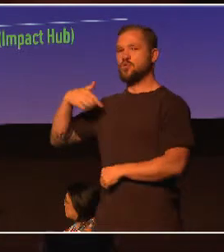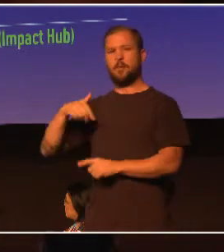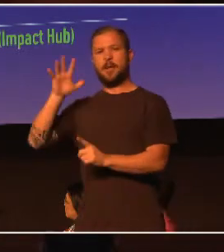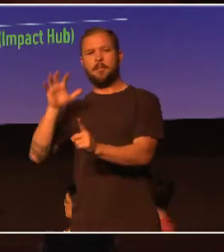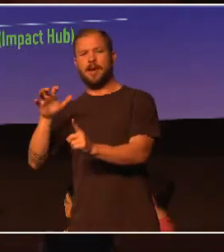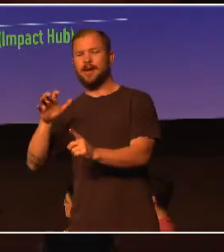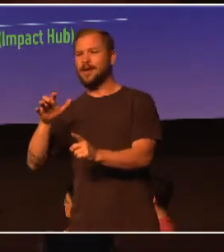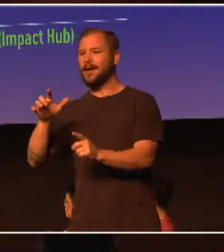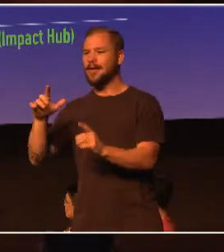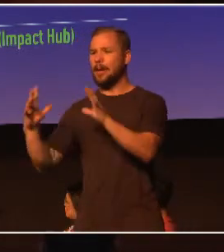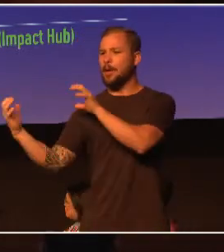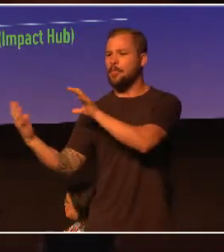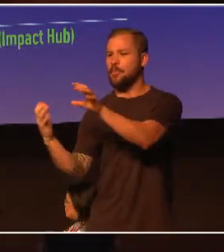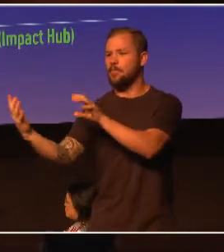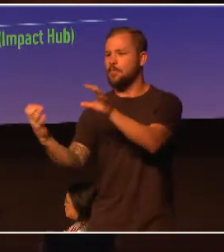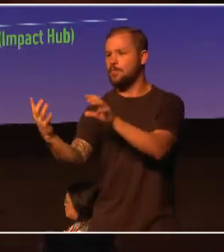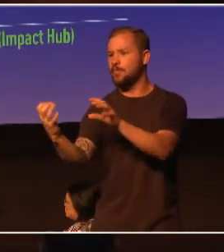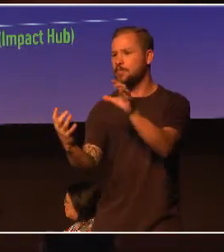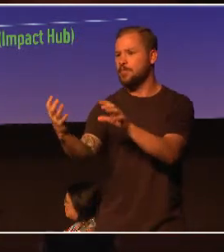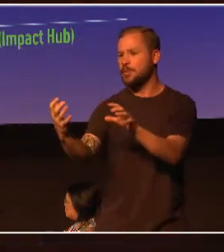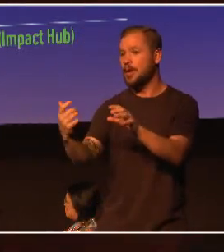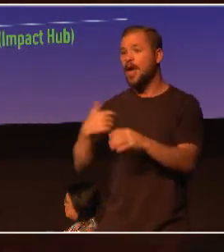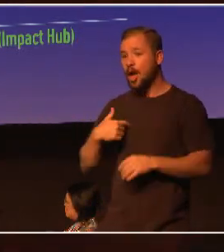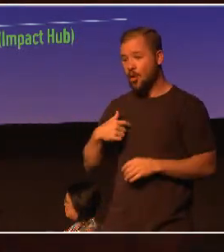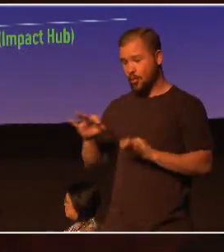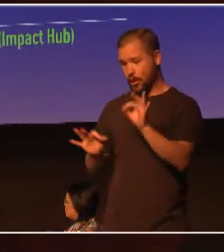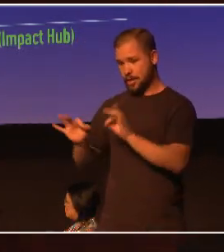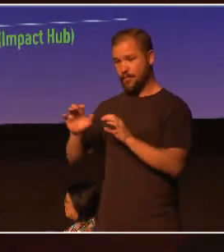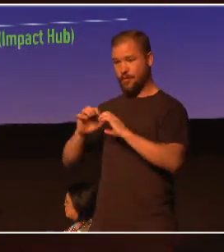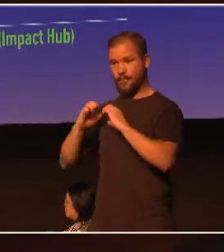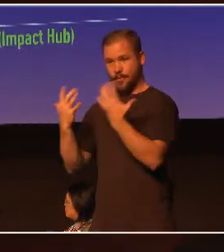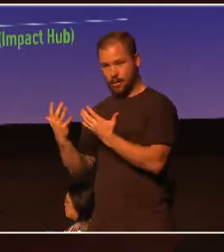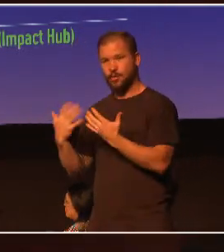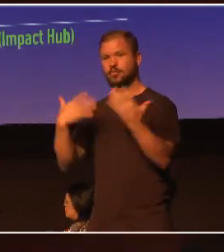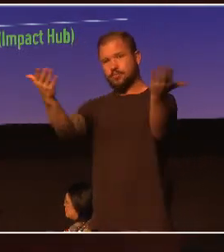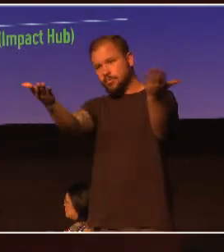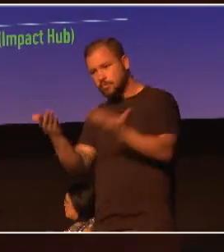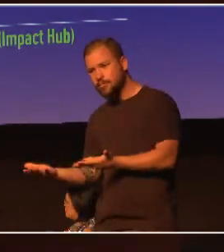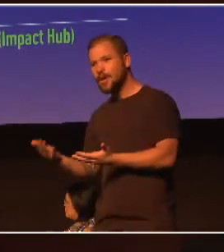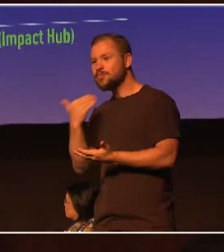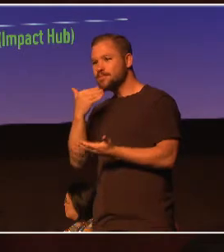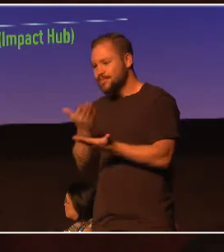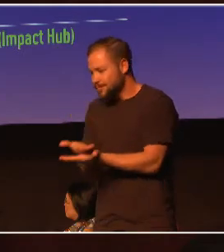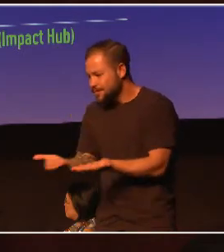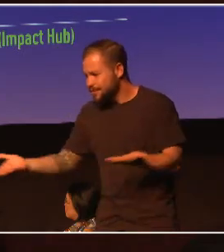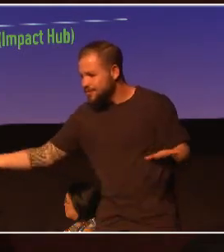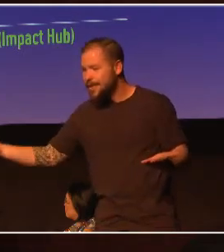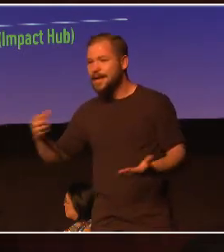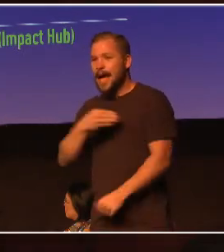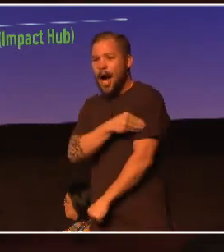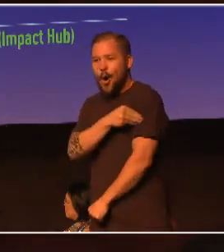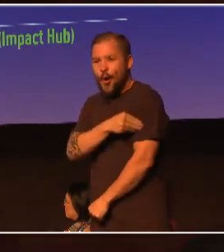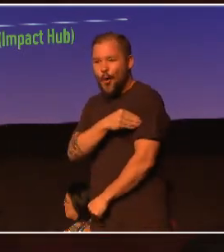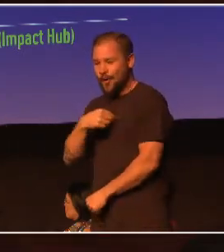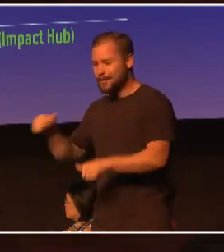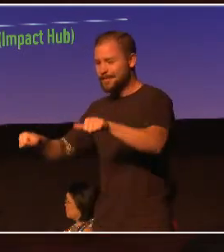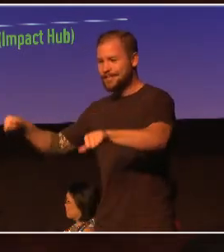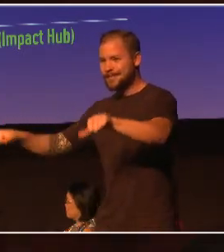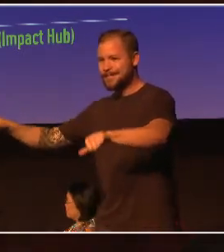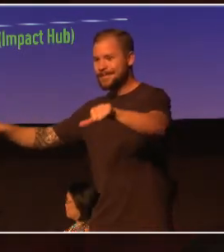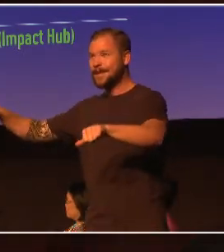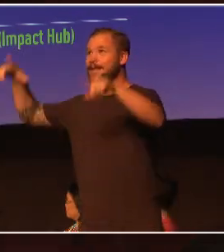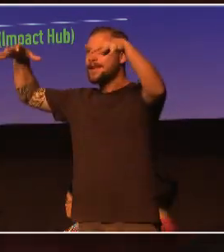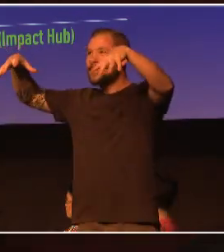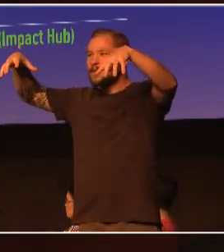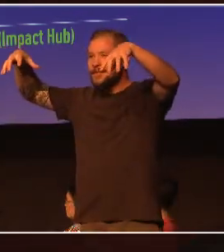em quando, chamava todo mundo que tinha vindo nos eventos assim, para um jantar, colocava comida, um pouquinho de álcool, a luzinha mais